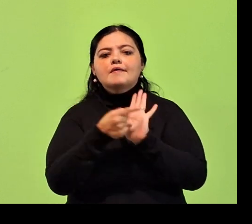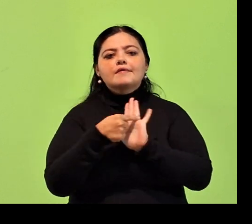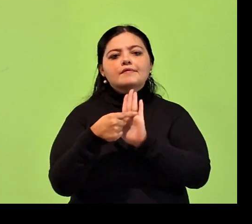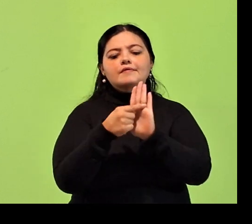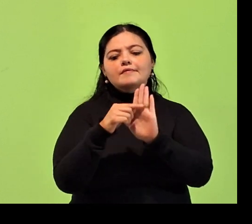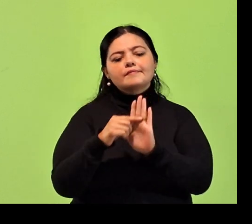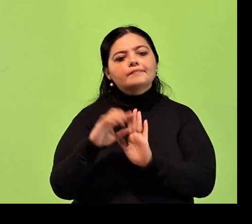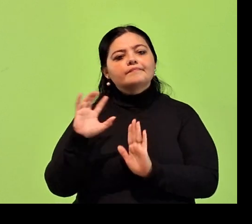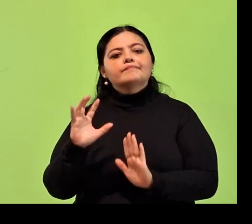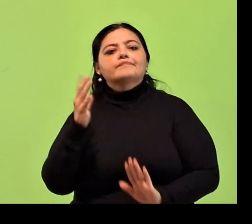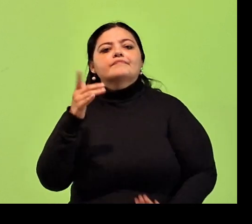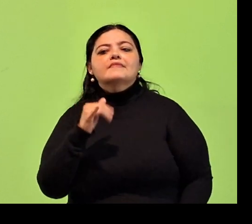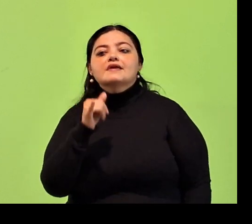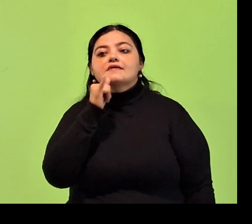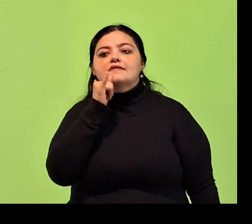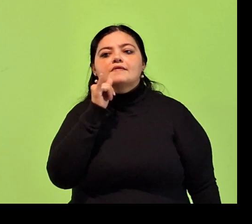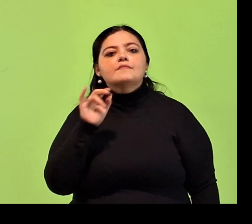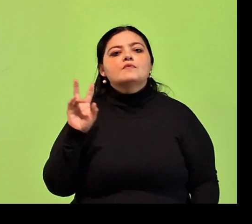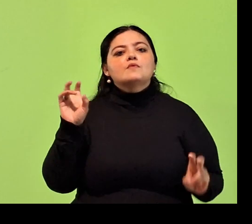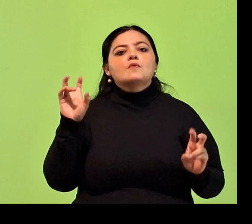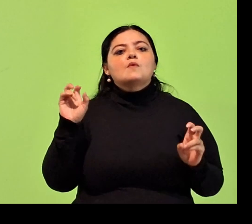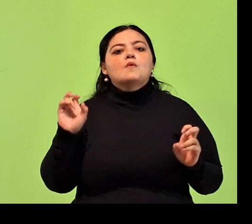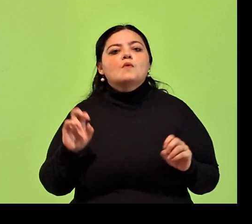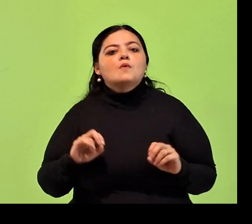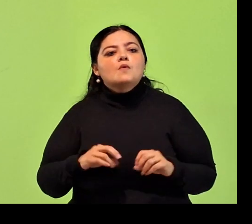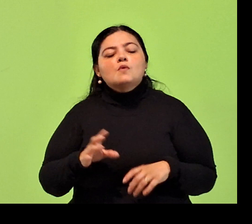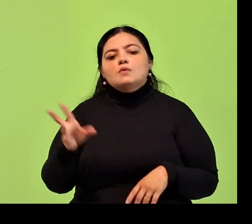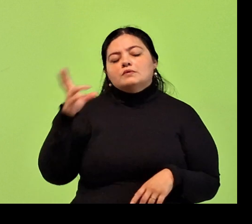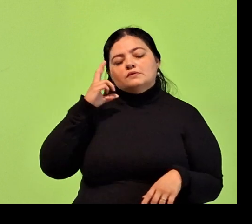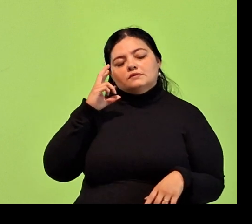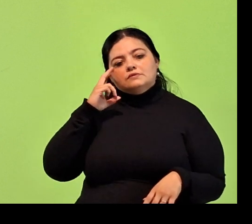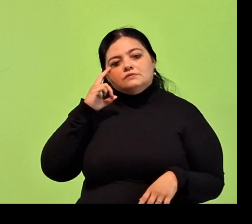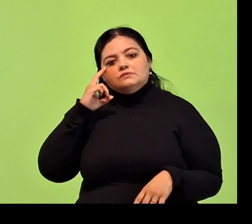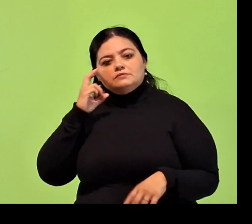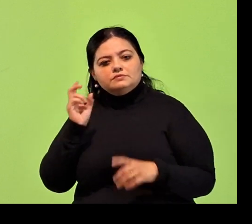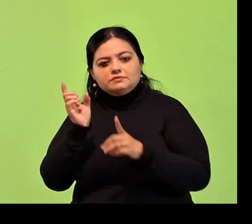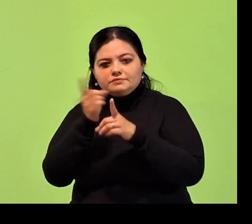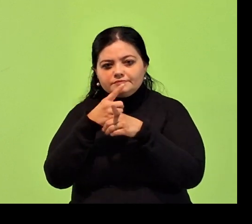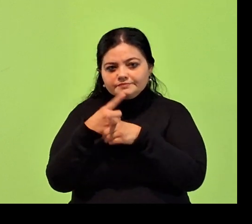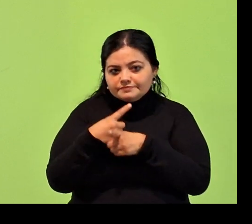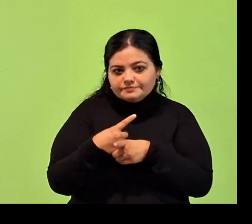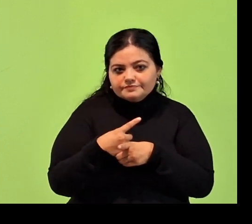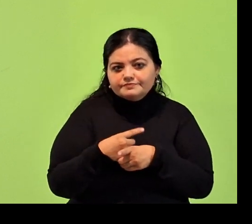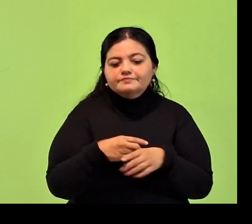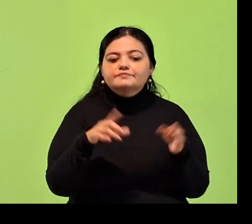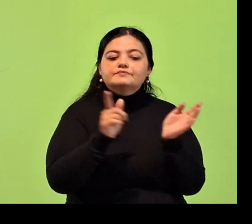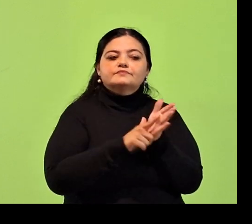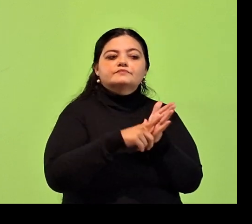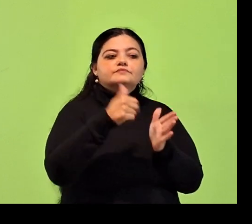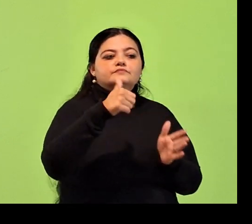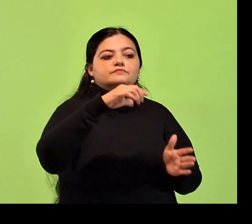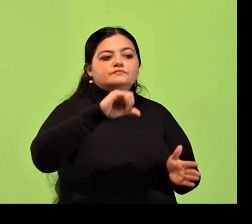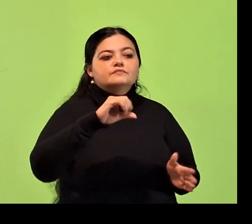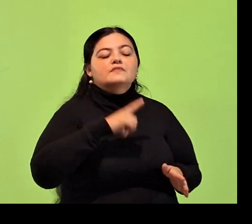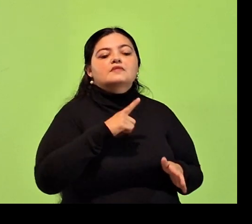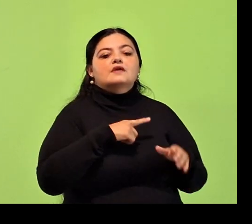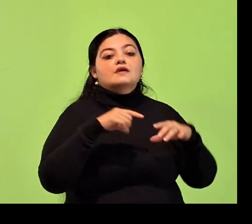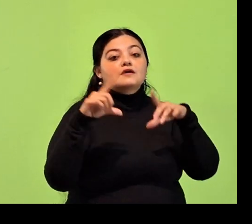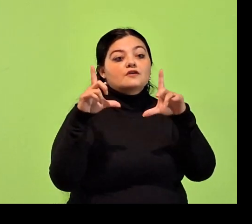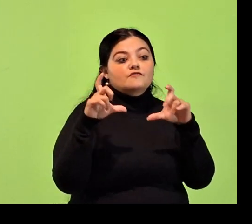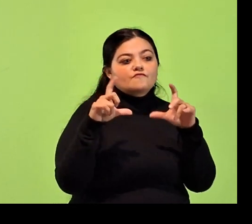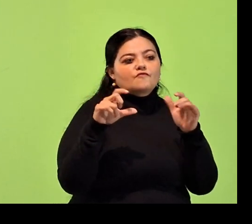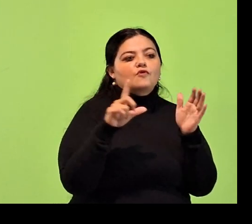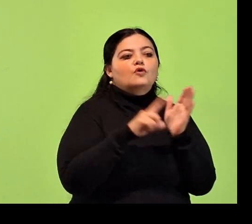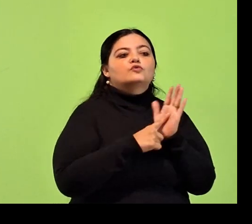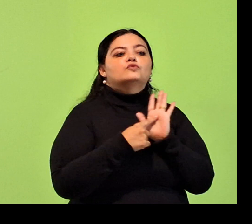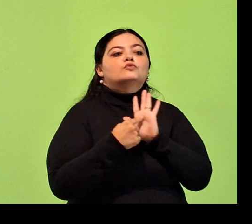Aparições, carro-chefe da imersão digital Cultos Marginais. Aqui na página 19 eu coloco as fotos da aparição